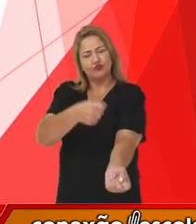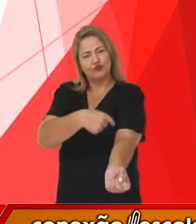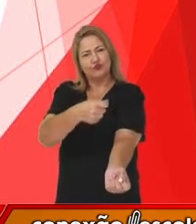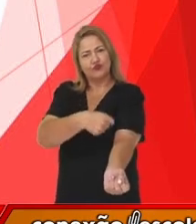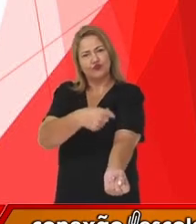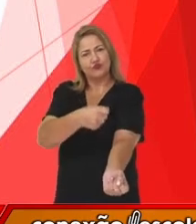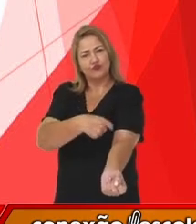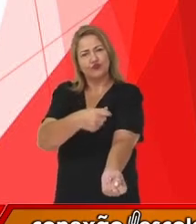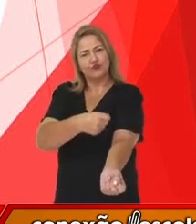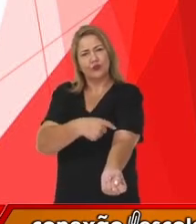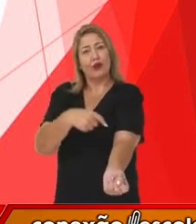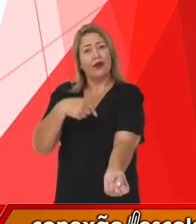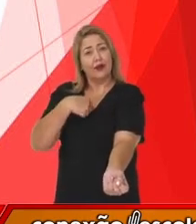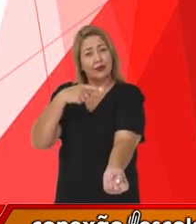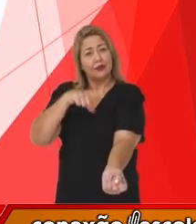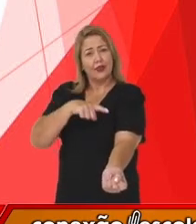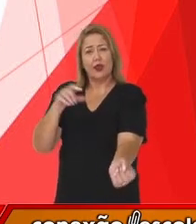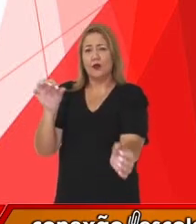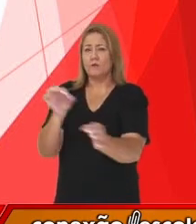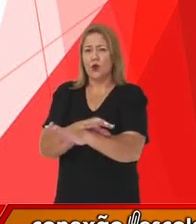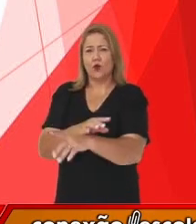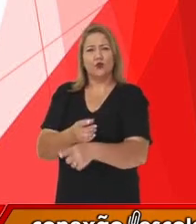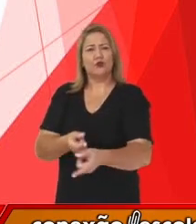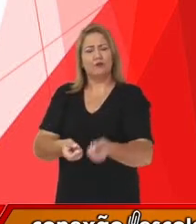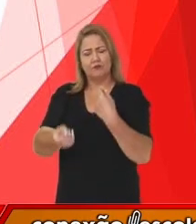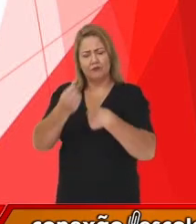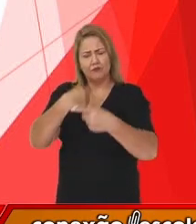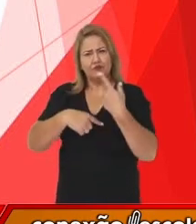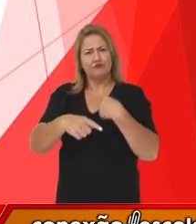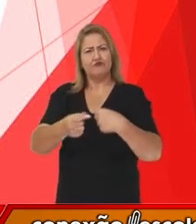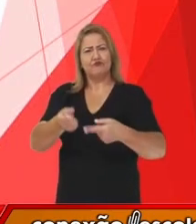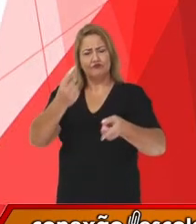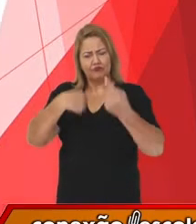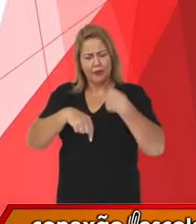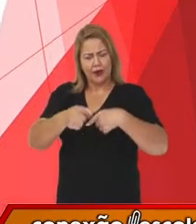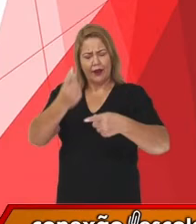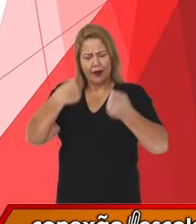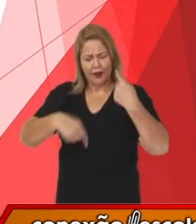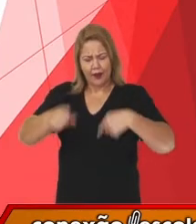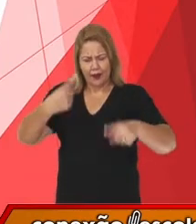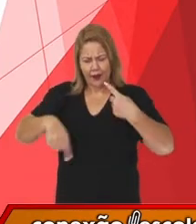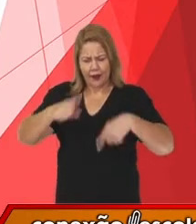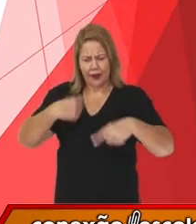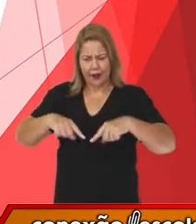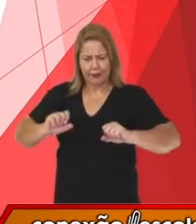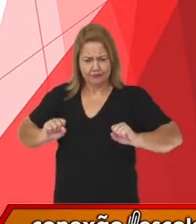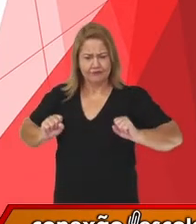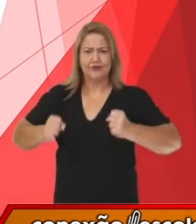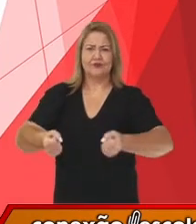possuem os anticorpos prontinhos para combater aquele agente externo.